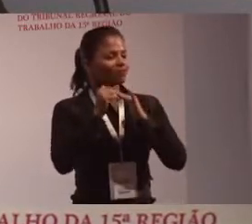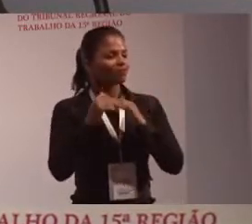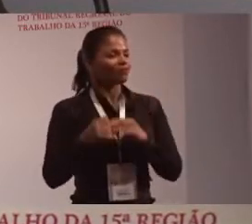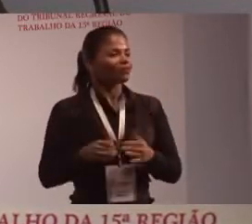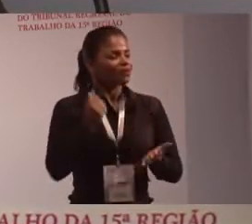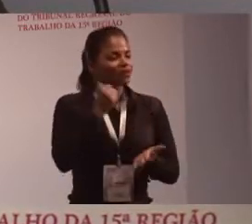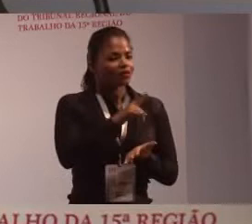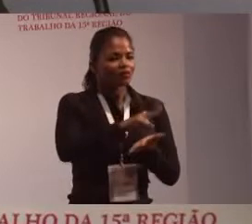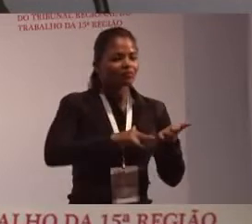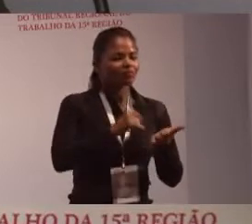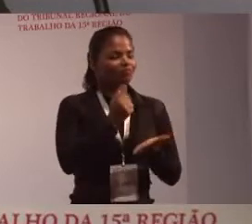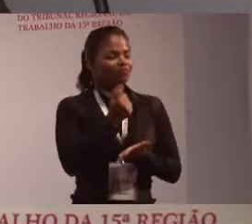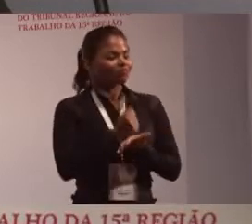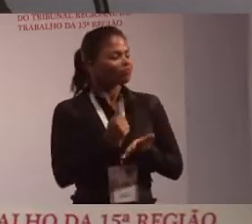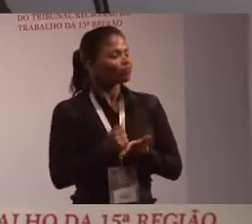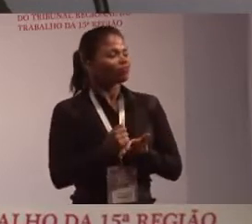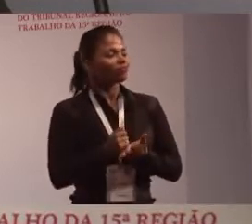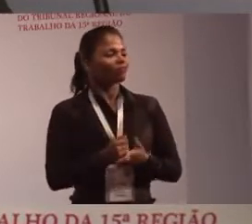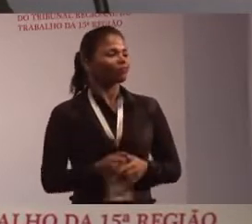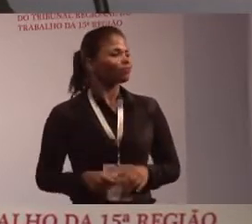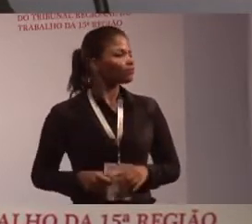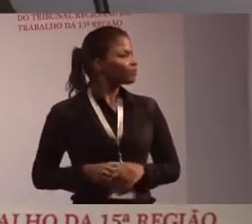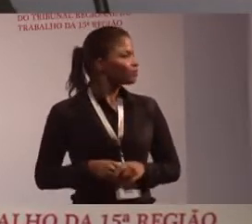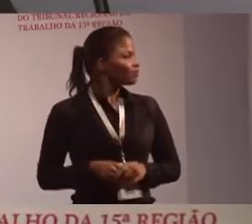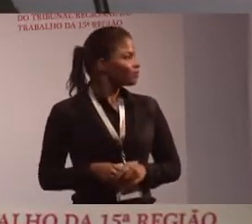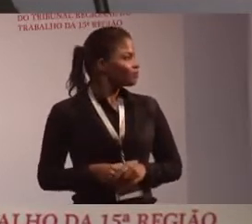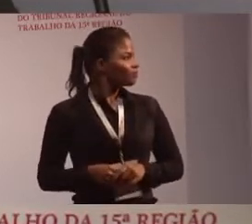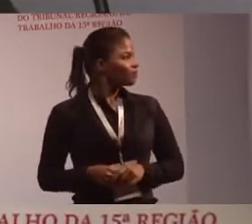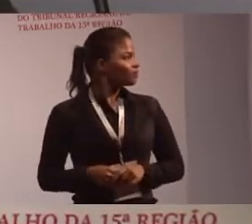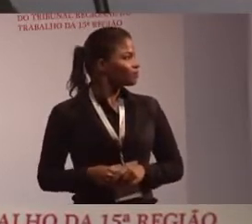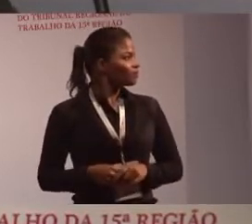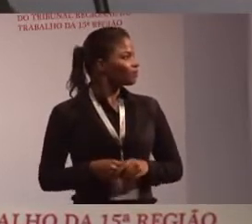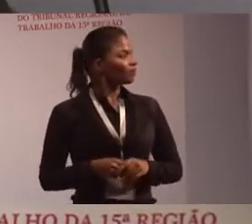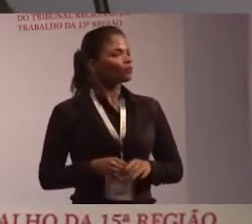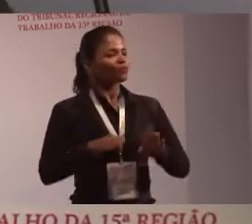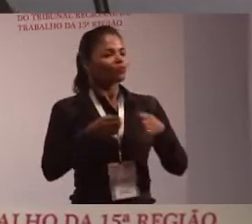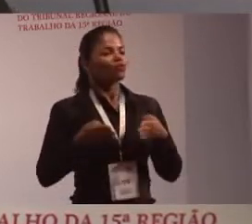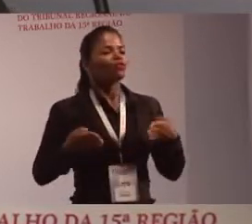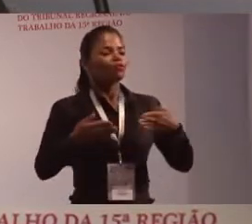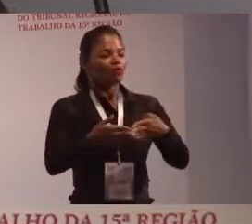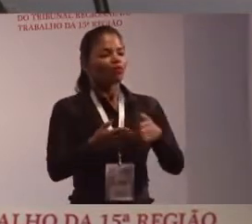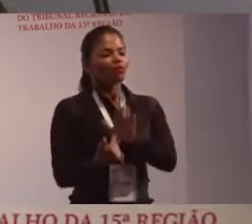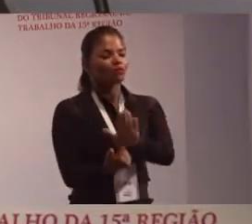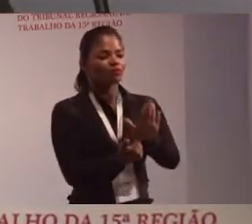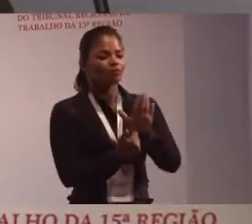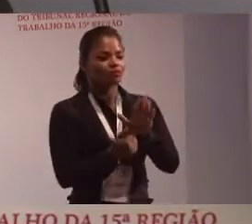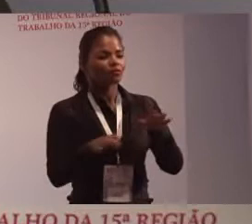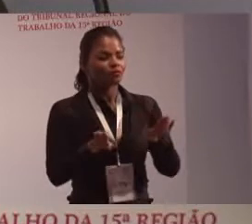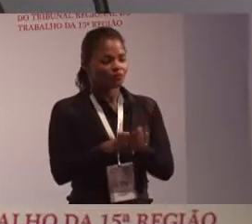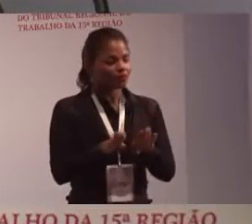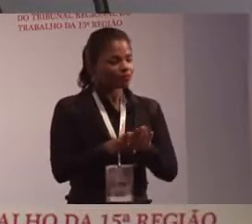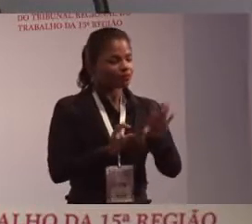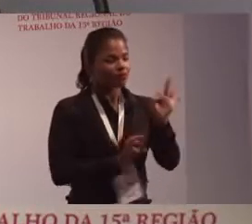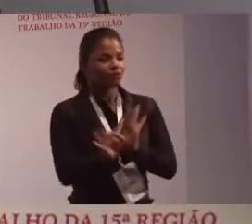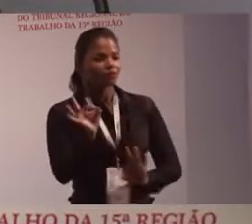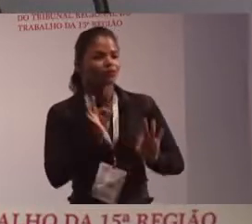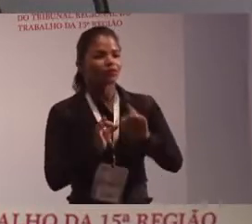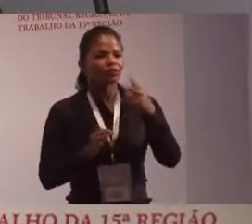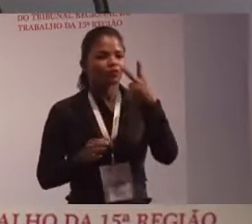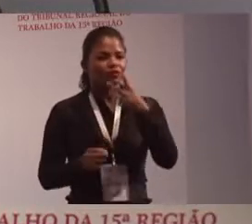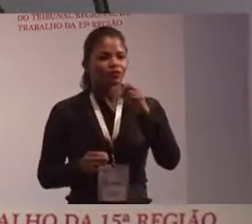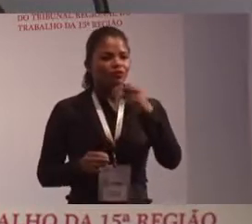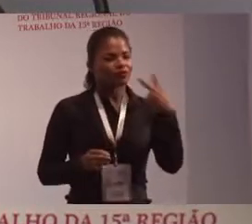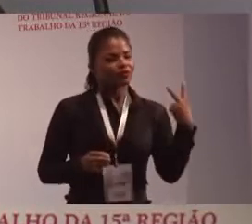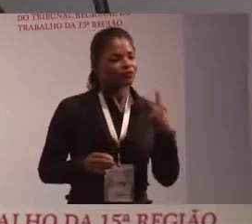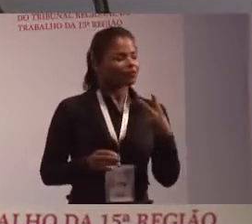contratação, terceirização, pode ser uma saída para isso. Tá? O Fórum também fez um levantamento, projetando para